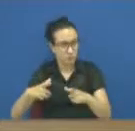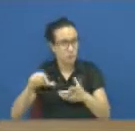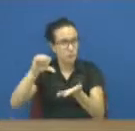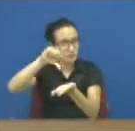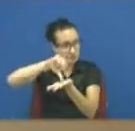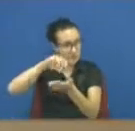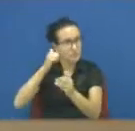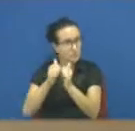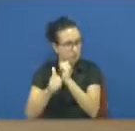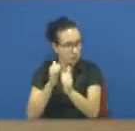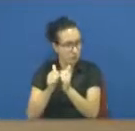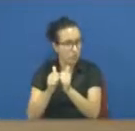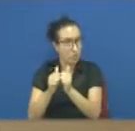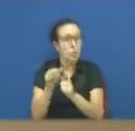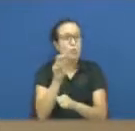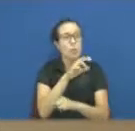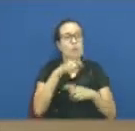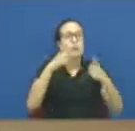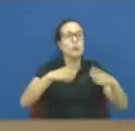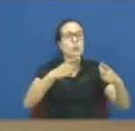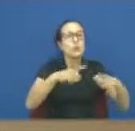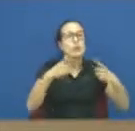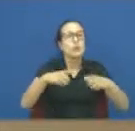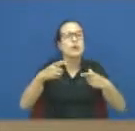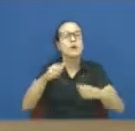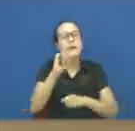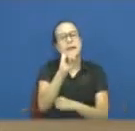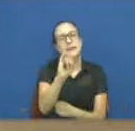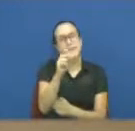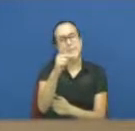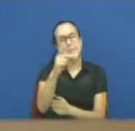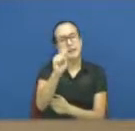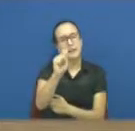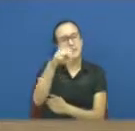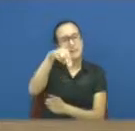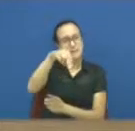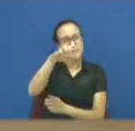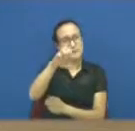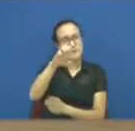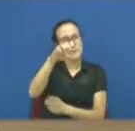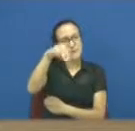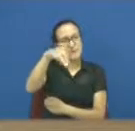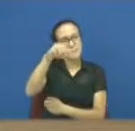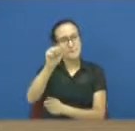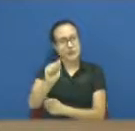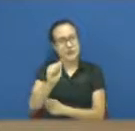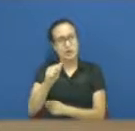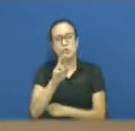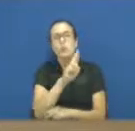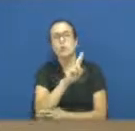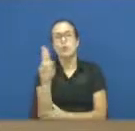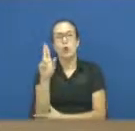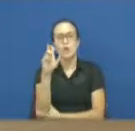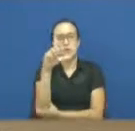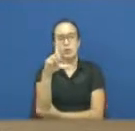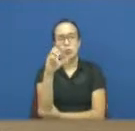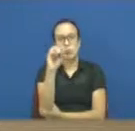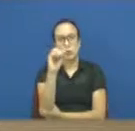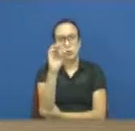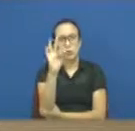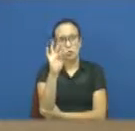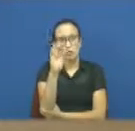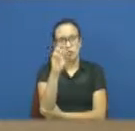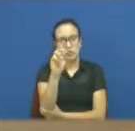no Centro Esportivo, localizado à rua José Alberto Campanini, número 1480, Jardim